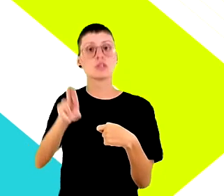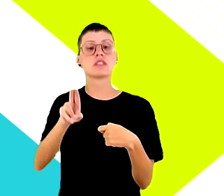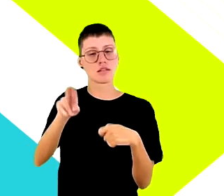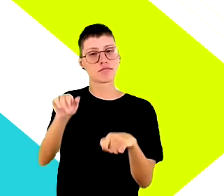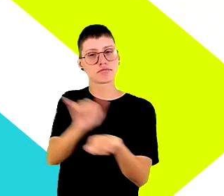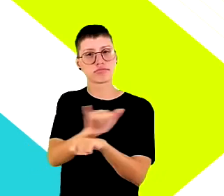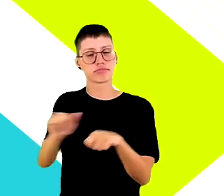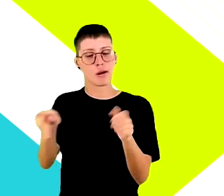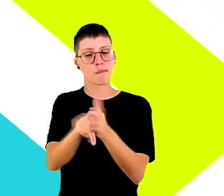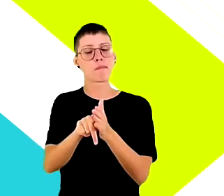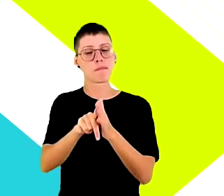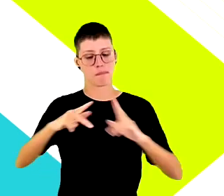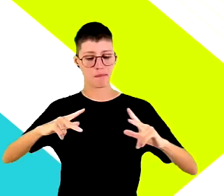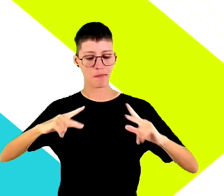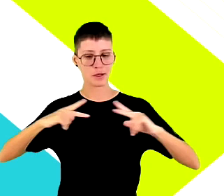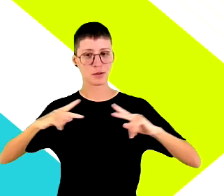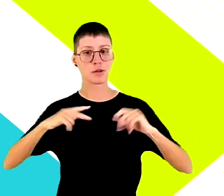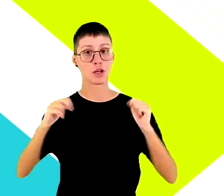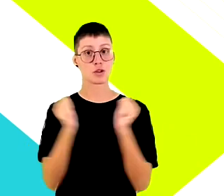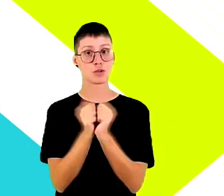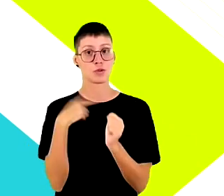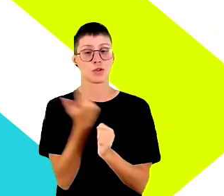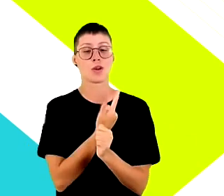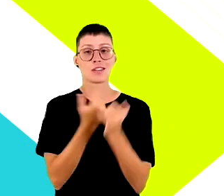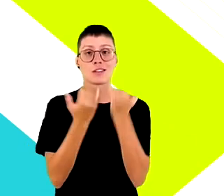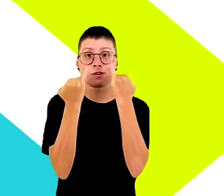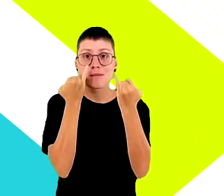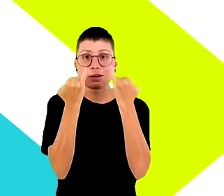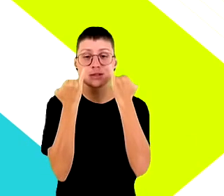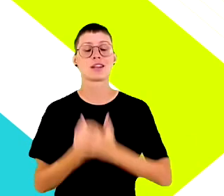plataforma com os nossos dados.